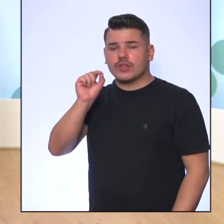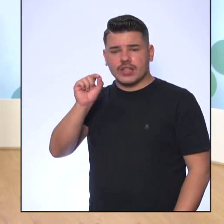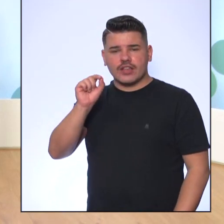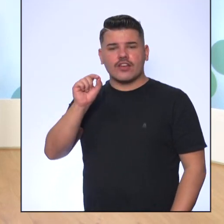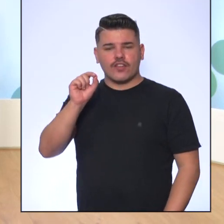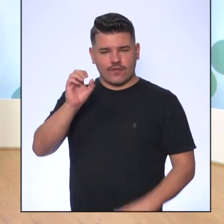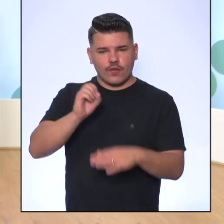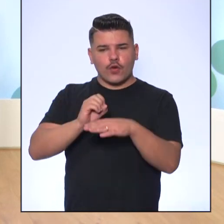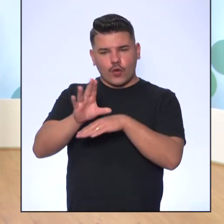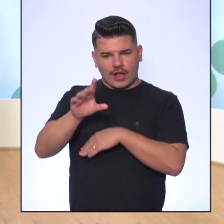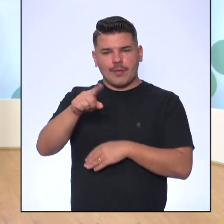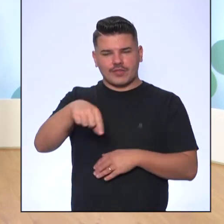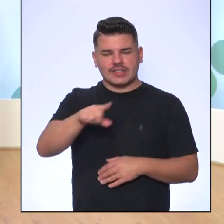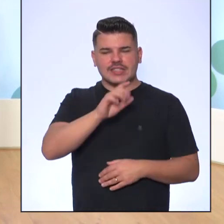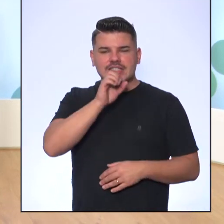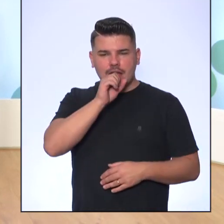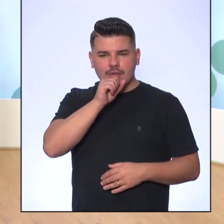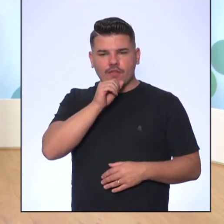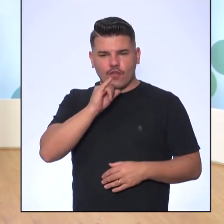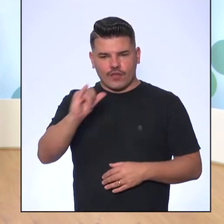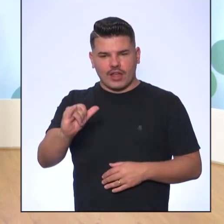aqui para vocês,